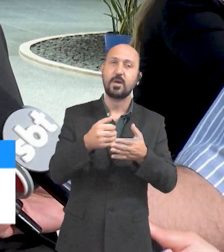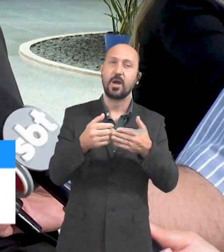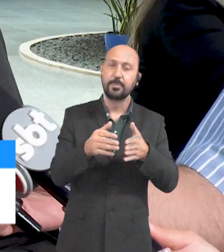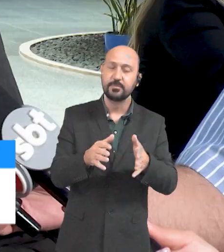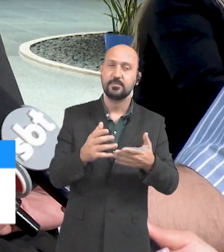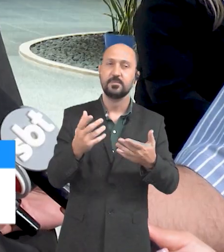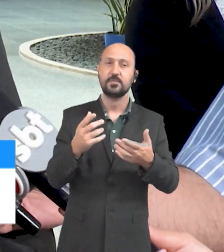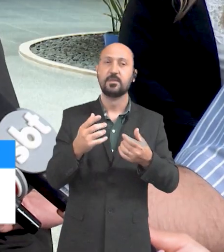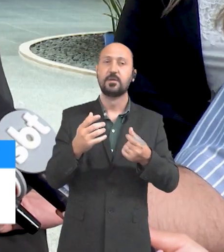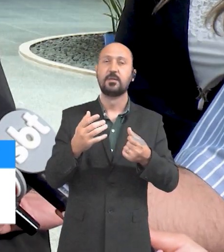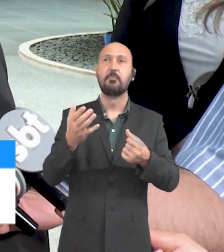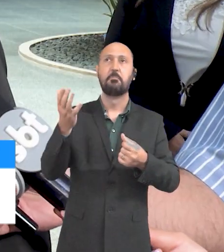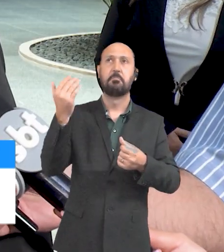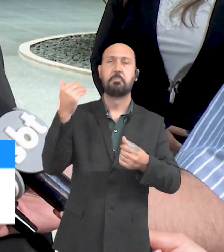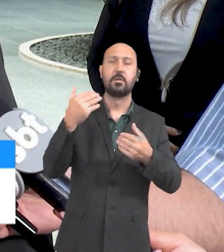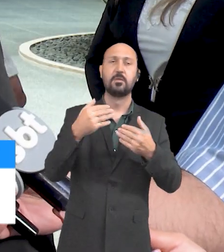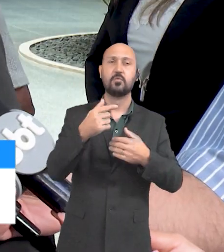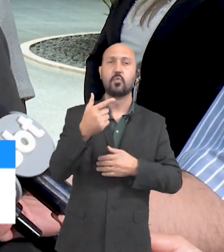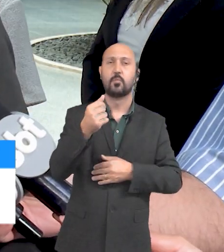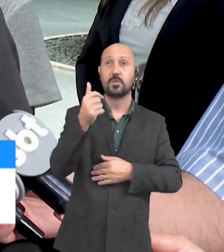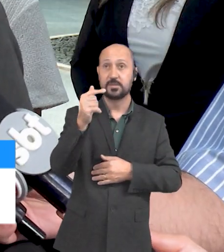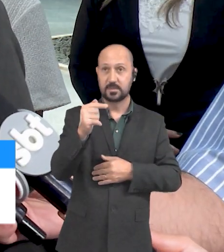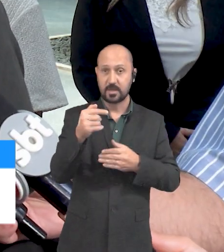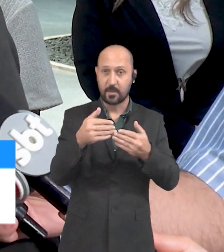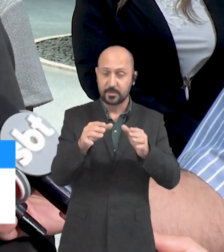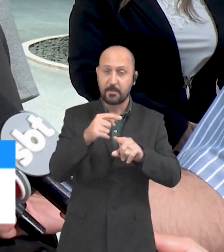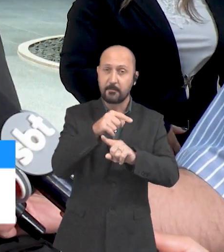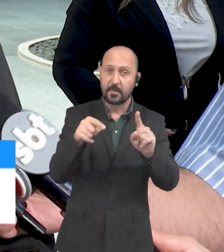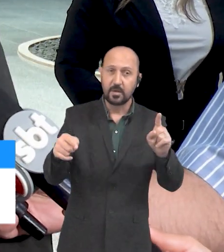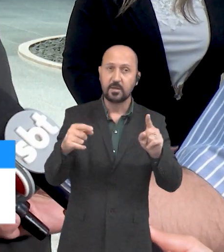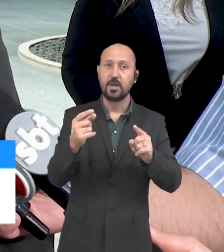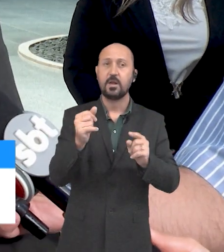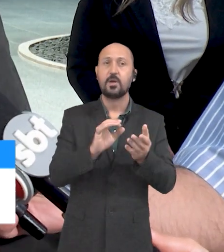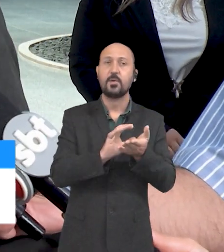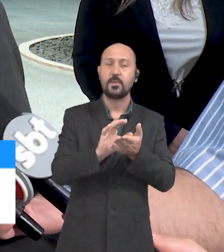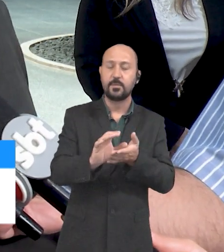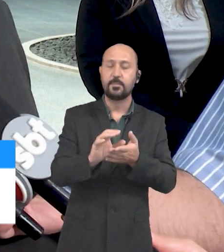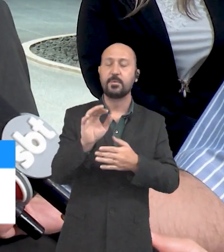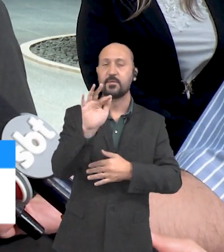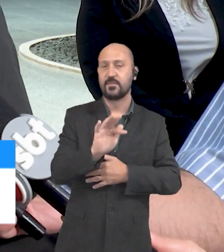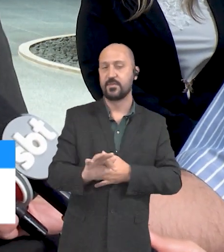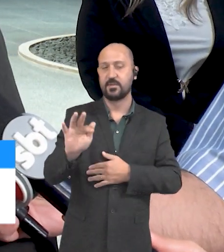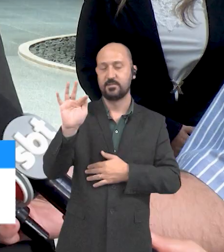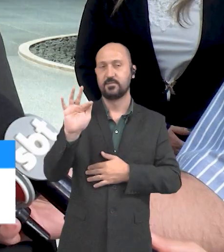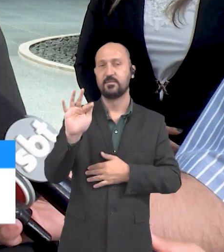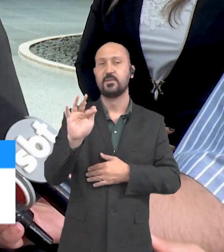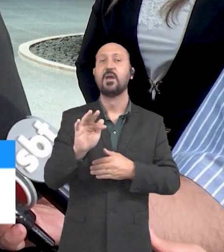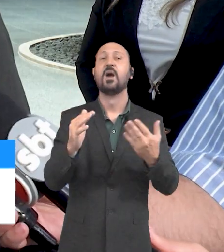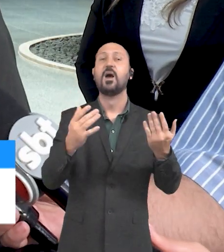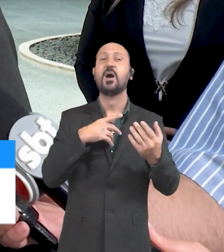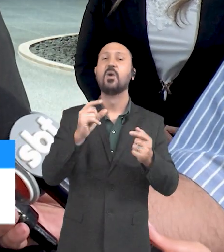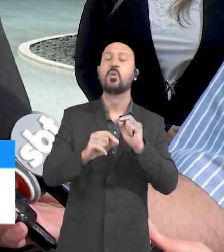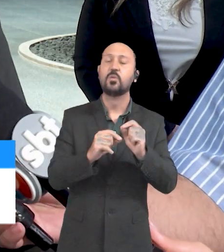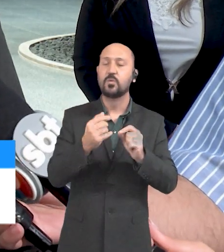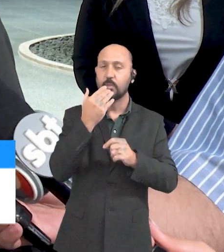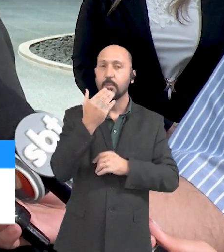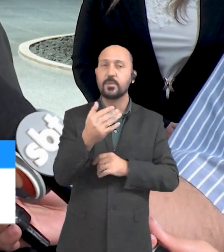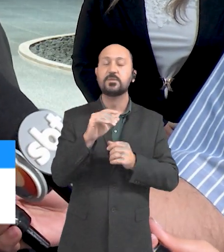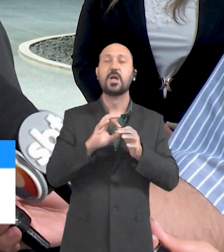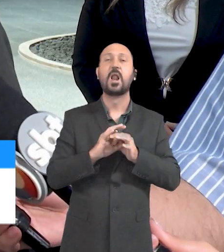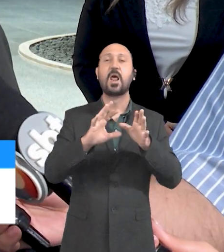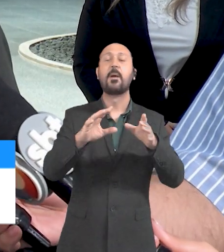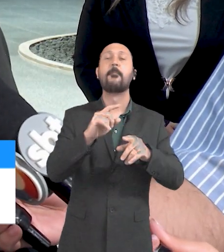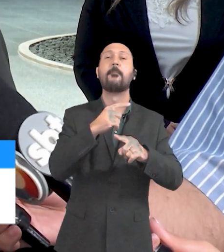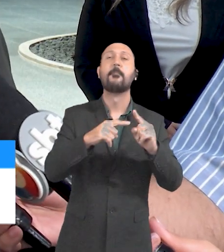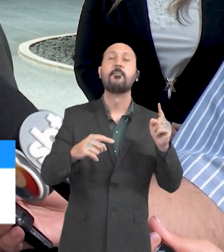tentativas, reabrimos parcialmente em 2017, disponibilizamos o recurso para a Universidade Federal e agora nós estamos com esse pedido